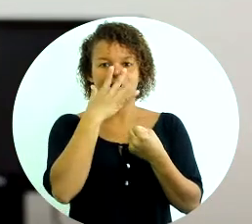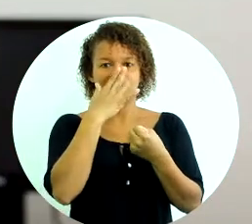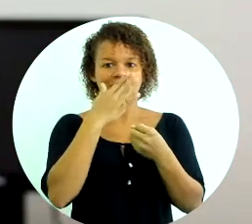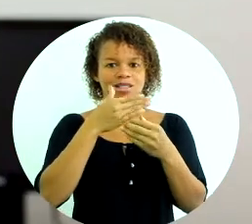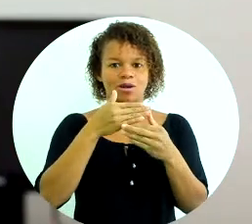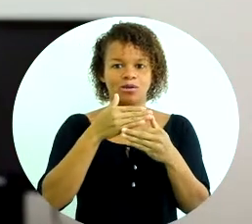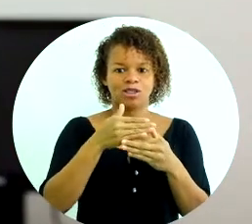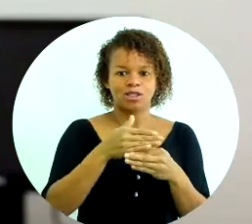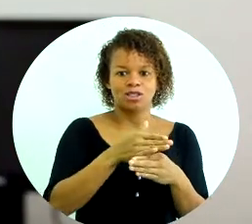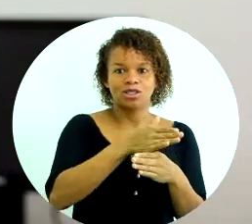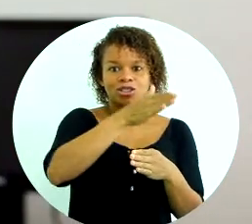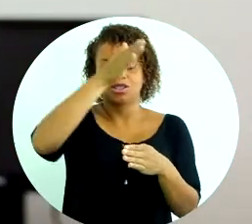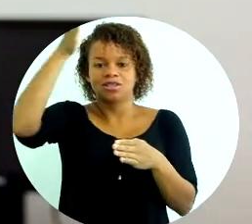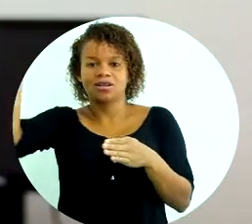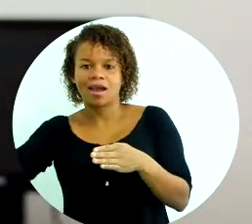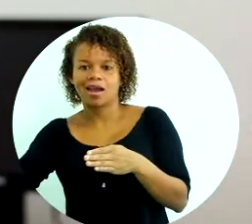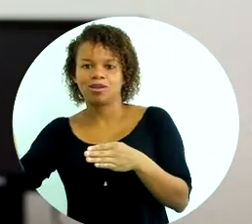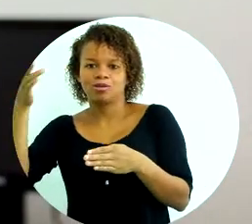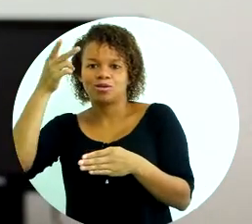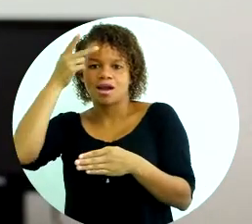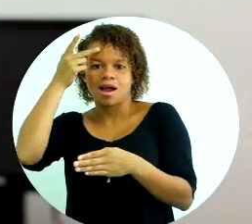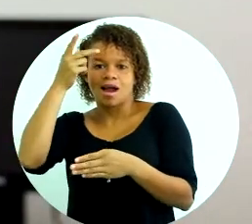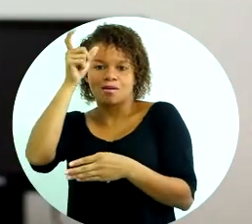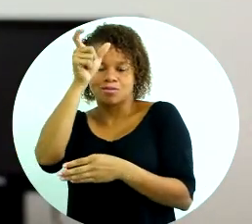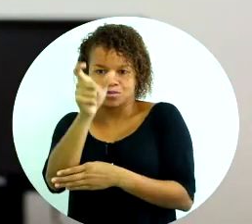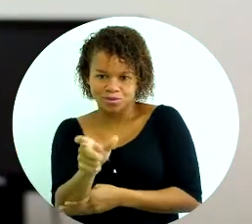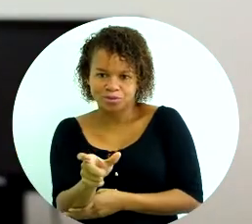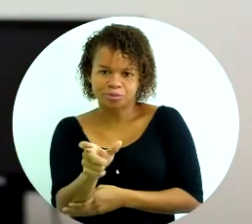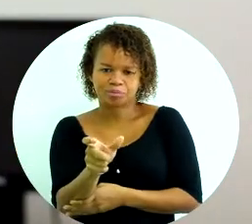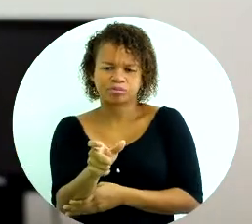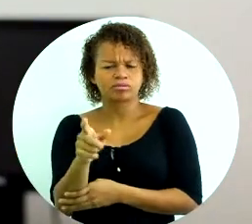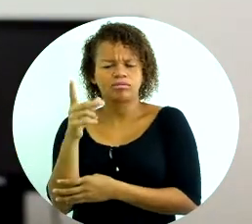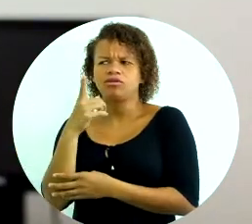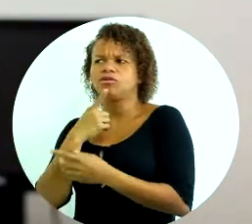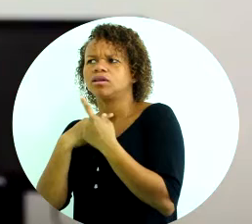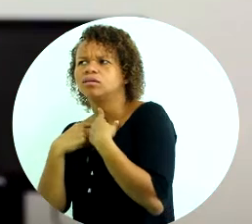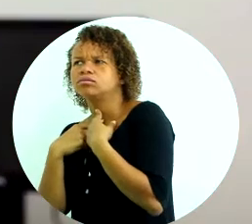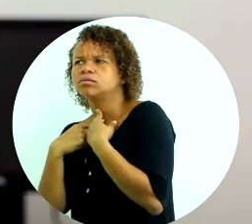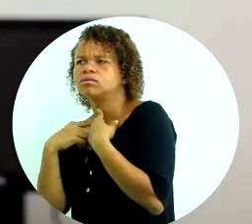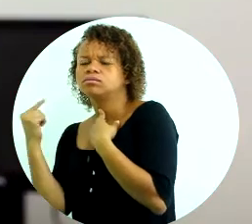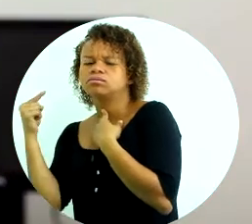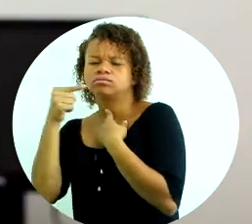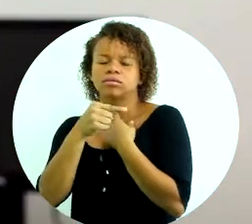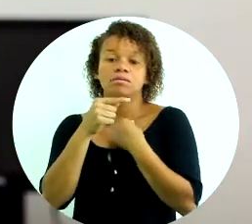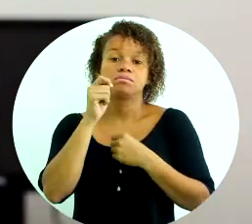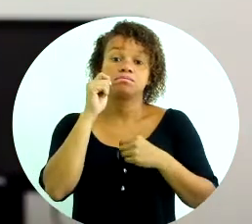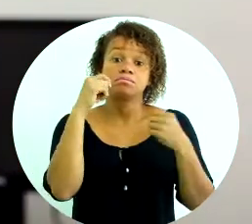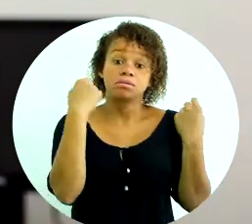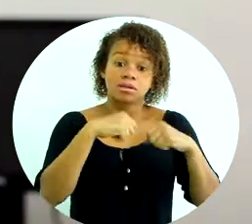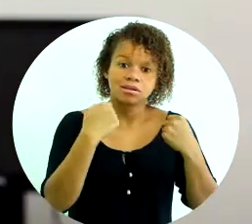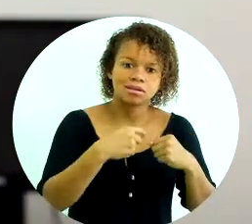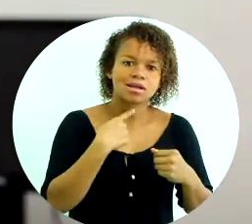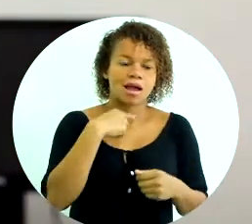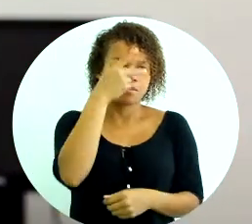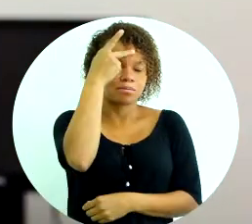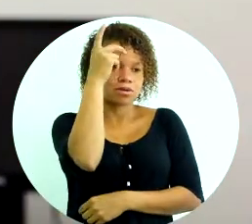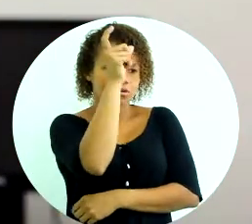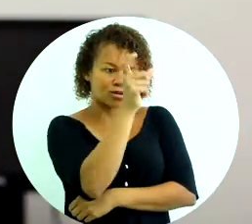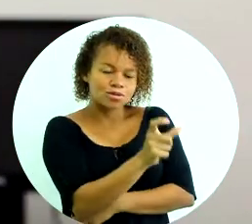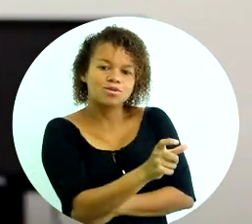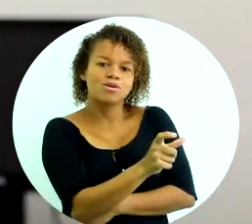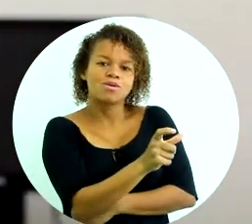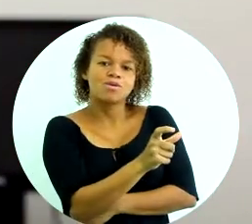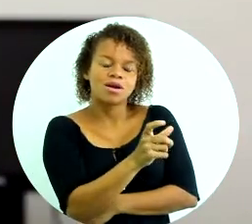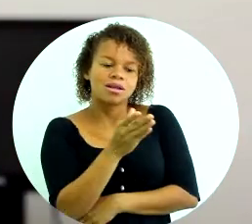elementos externos ao indivíduo. Independente de sua vontade, é necessário que o indivíduo cumpra, que